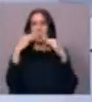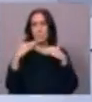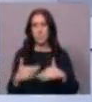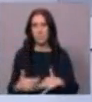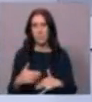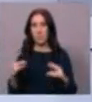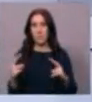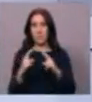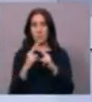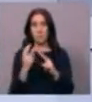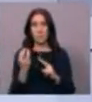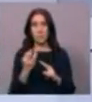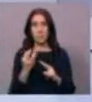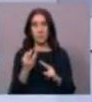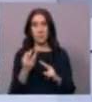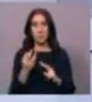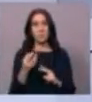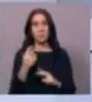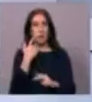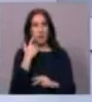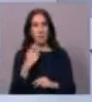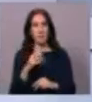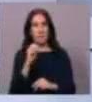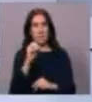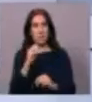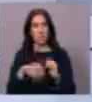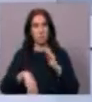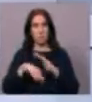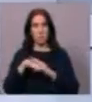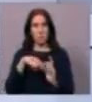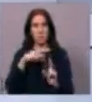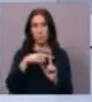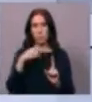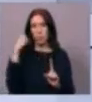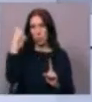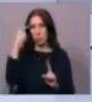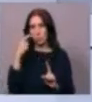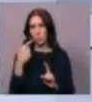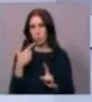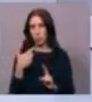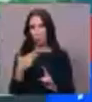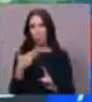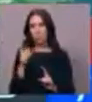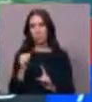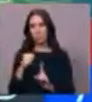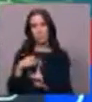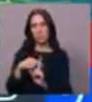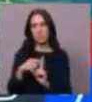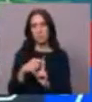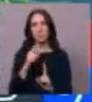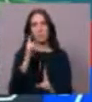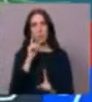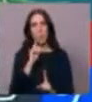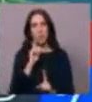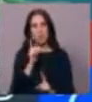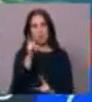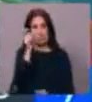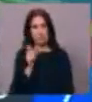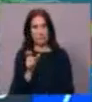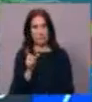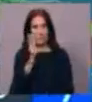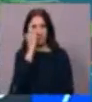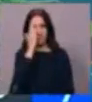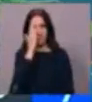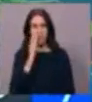Paris mesmo espera uma máxima de 0 graus e Londres 1 grau positivo. Carla, Pedro, esta é a previsão. Amanhã o estado do tempo